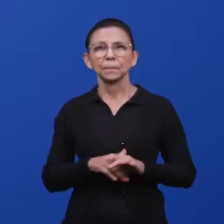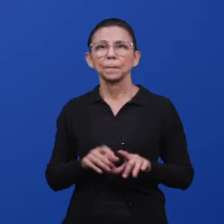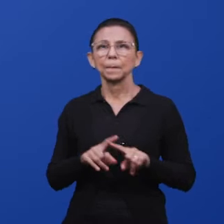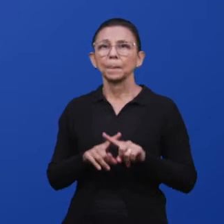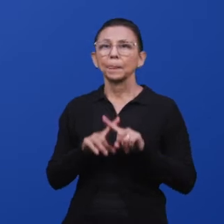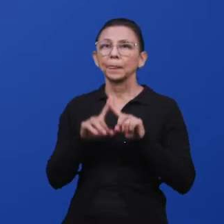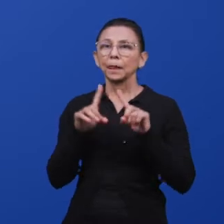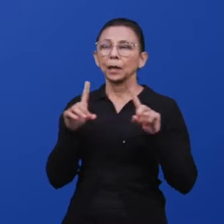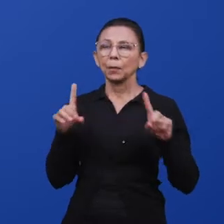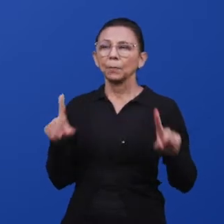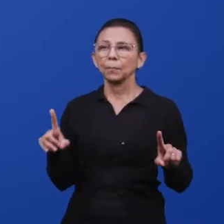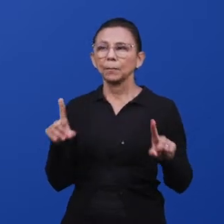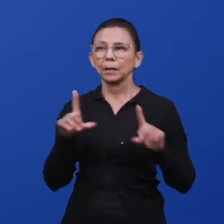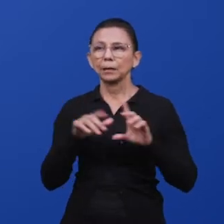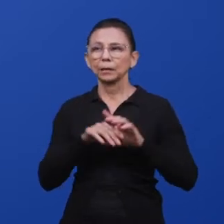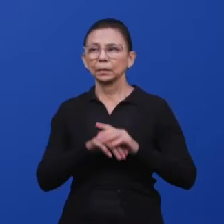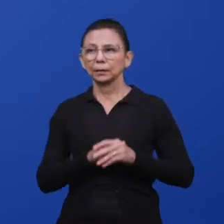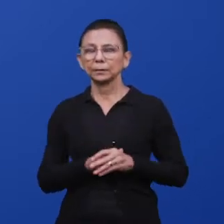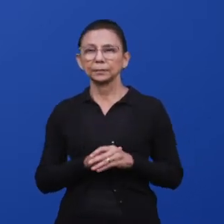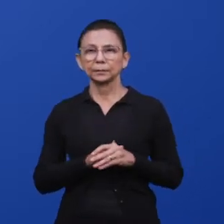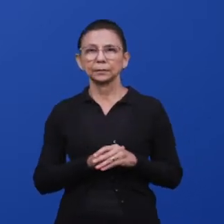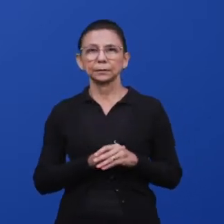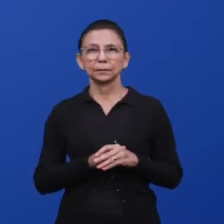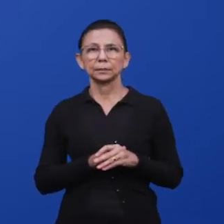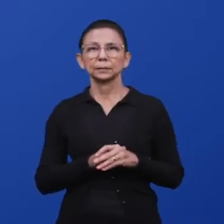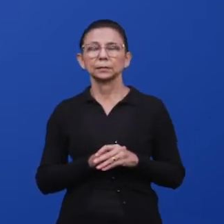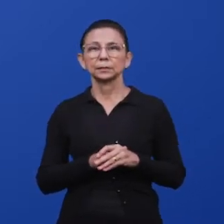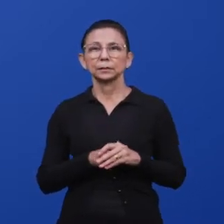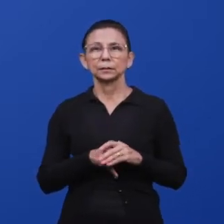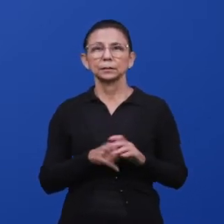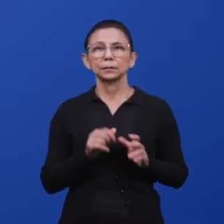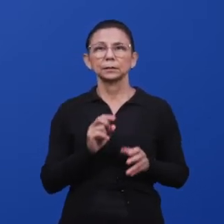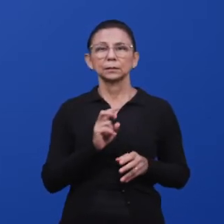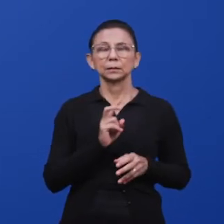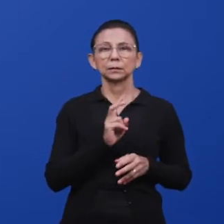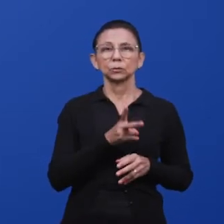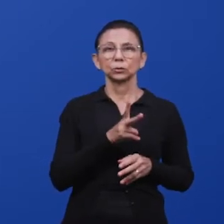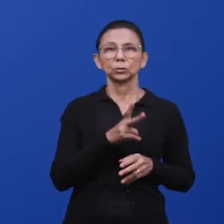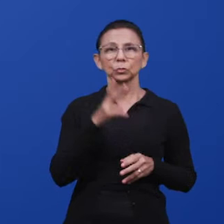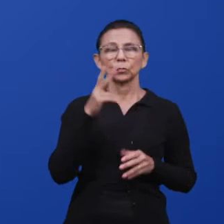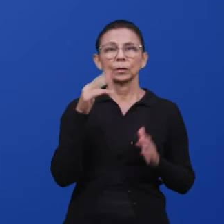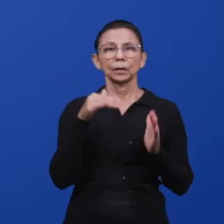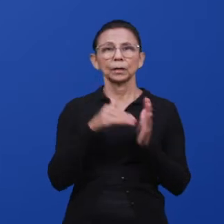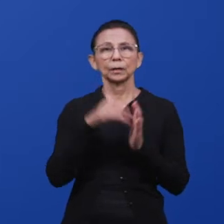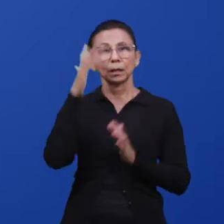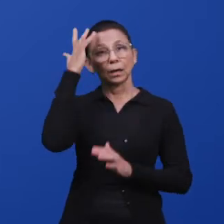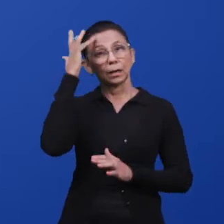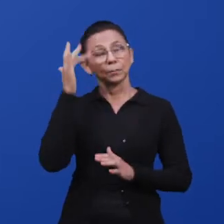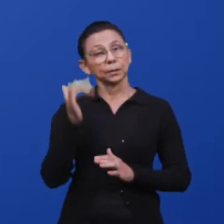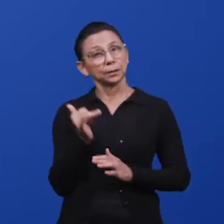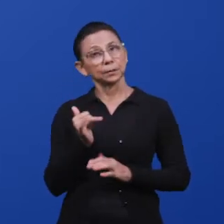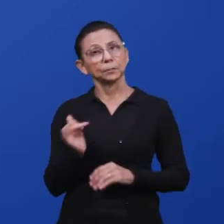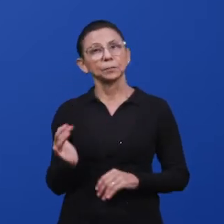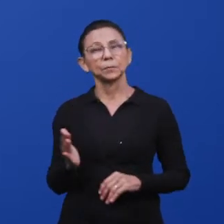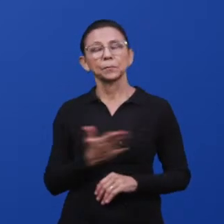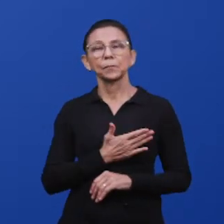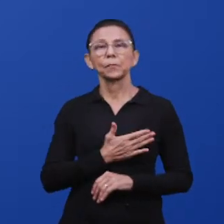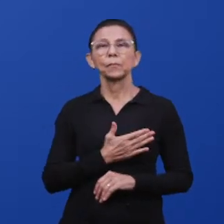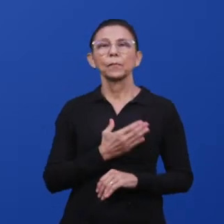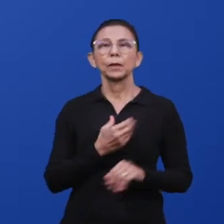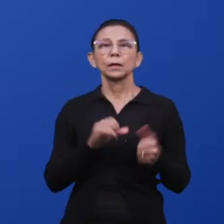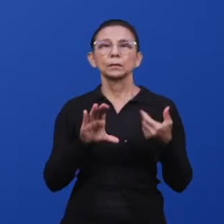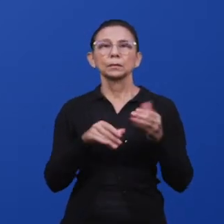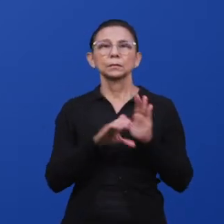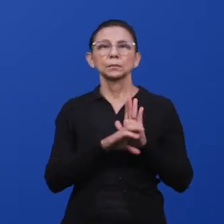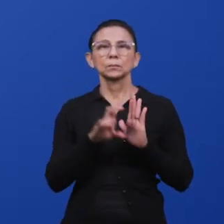dele ficar até amanhã, queimareis fogo. Também em Cantares 5, versículo 6,